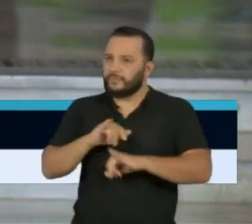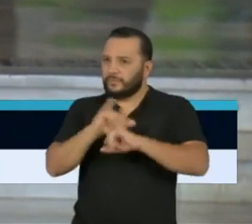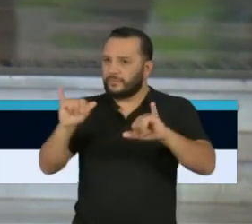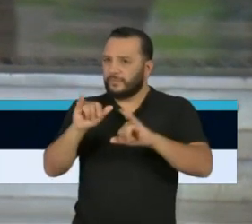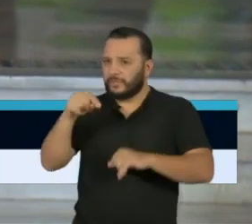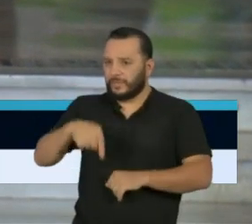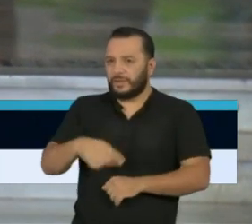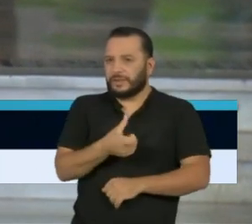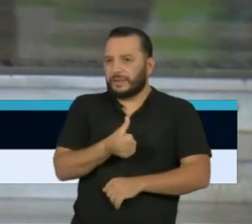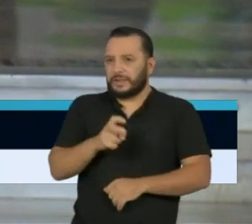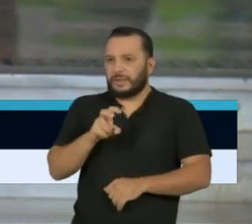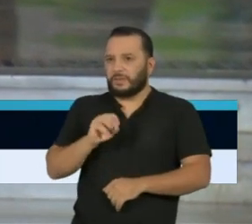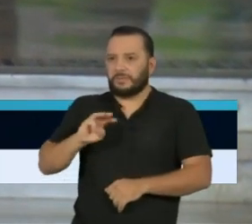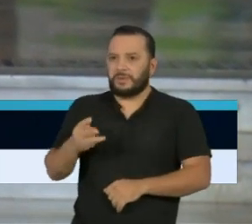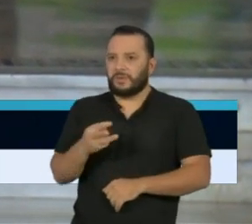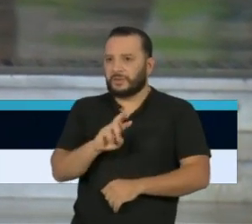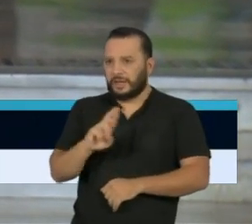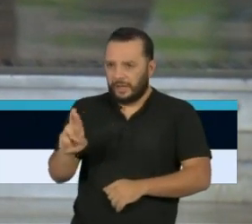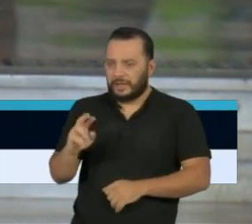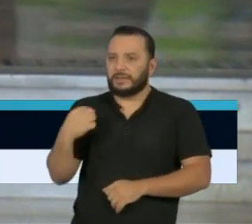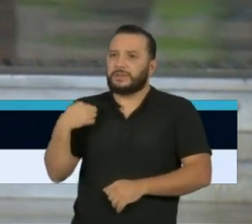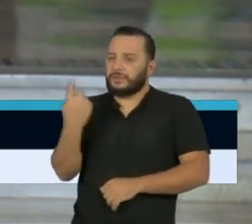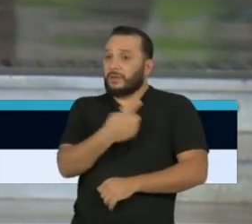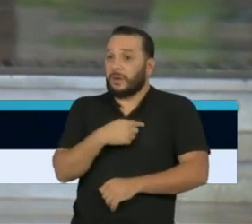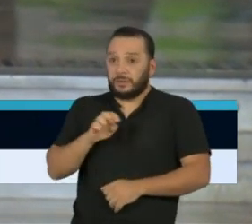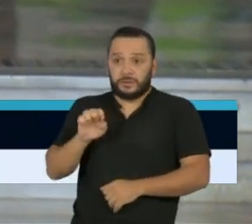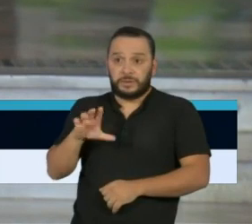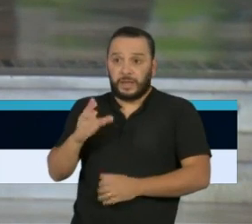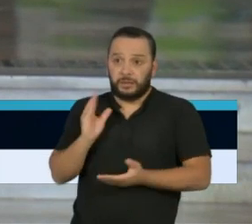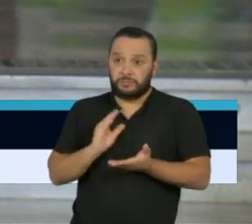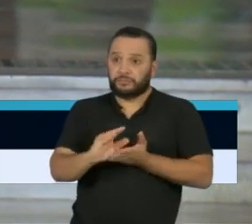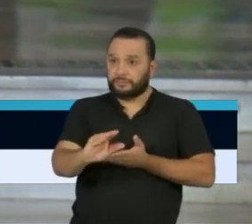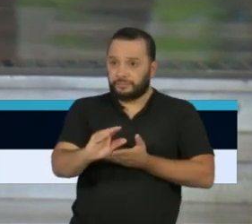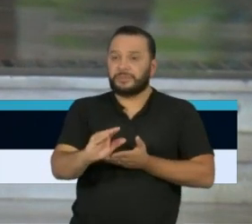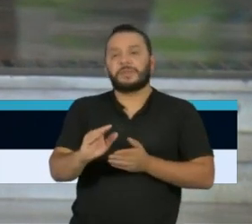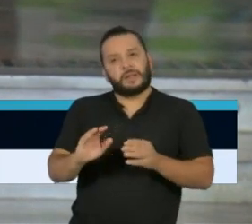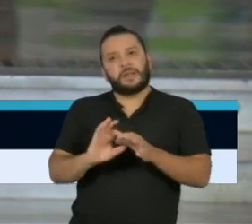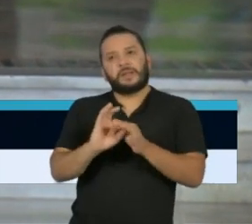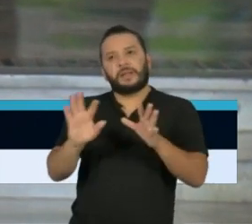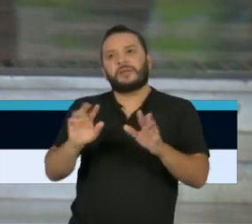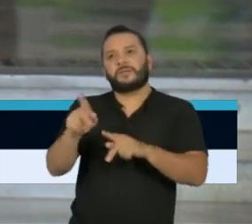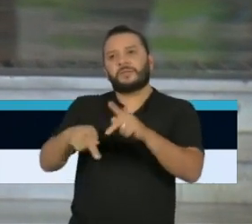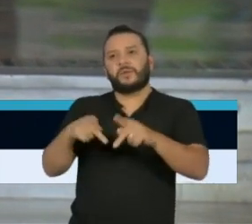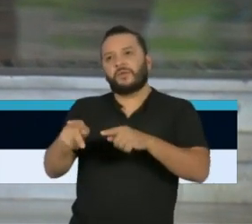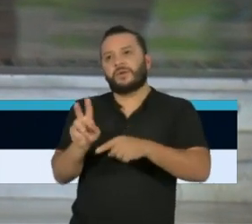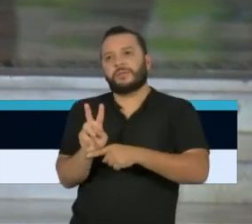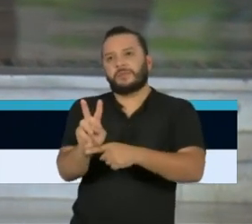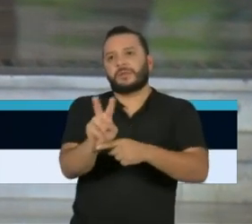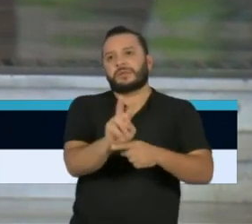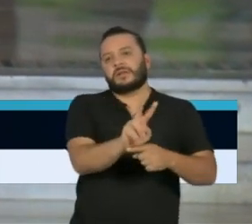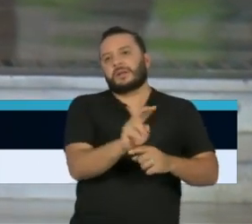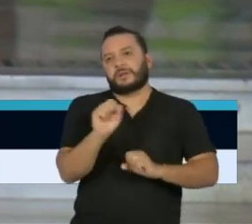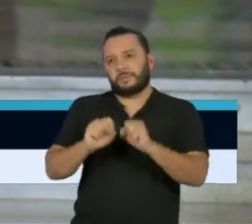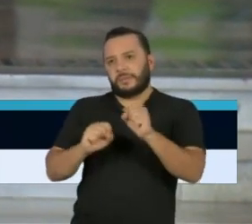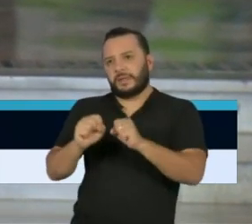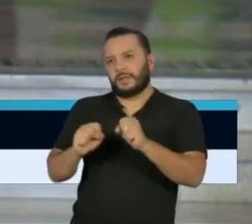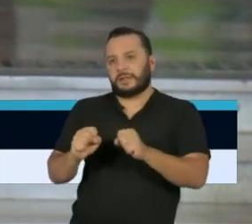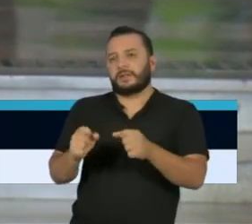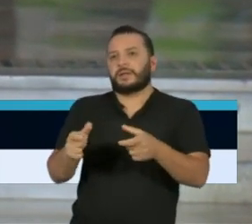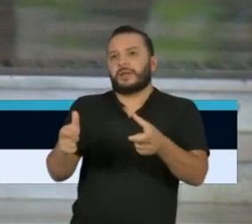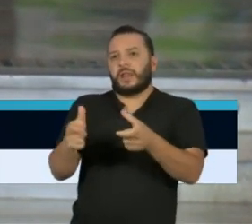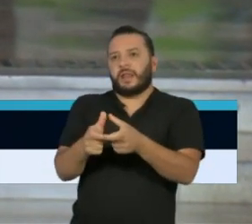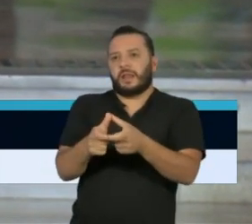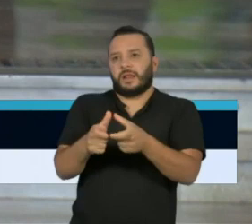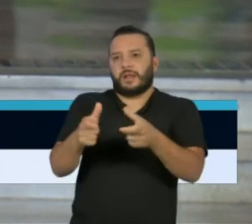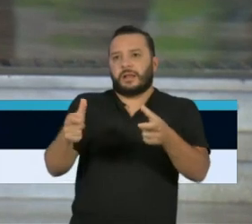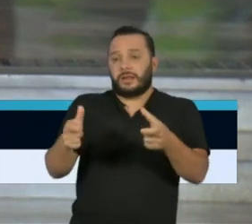os 650 milhões de reais que nós colocamos do Estado diretamente disponível para a população, para micro e pequeno empreendedores, mas